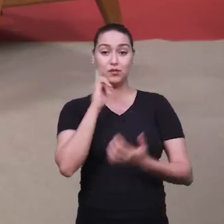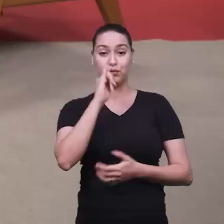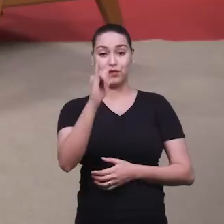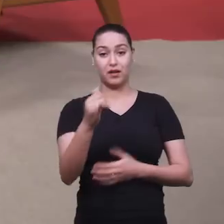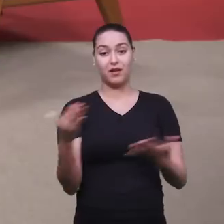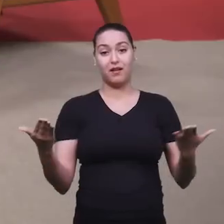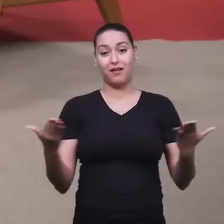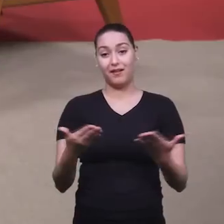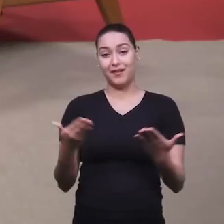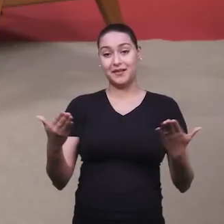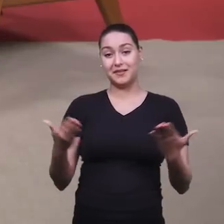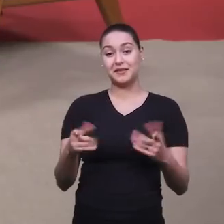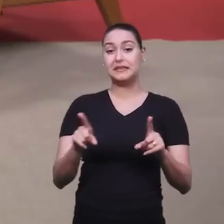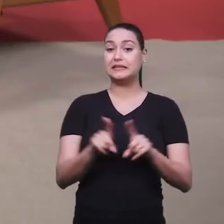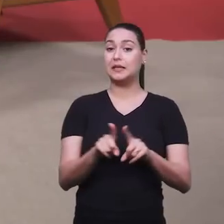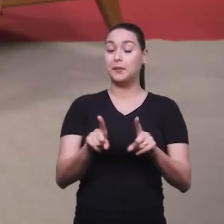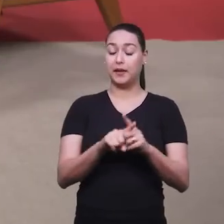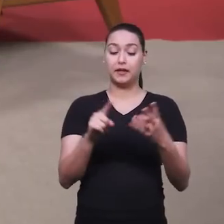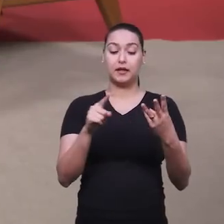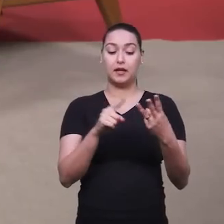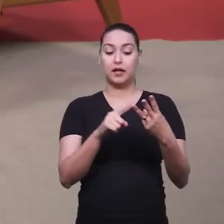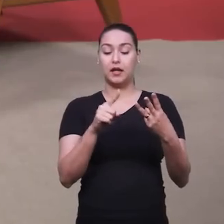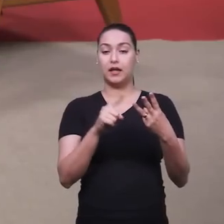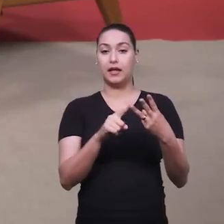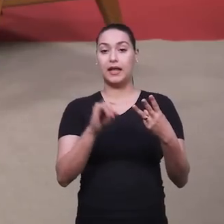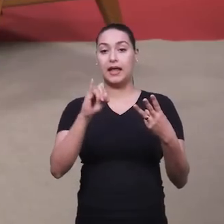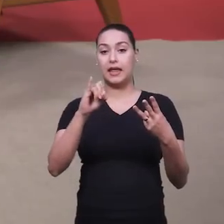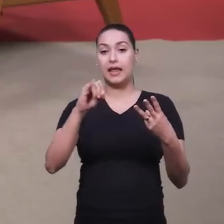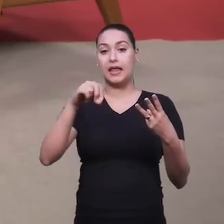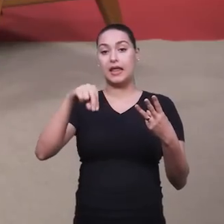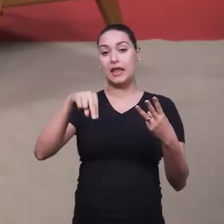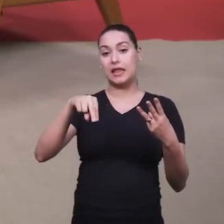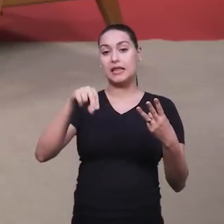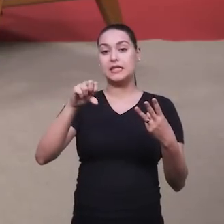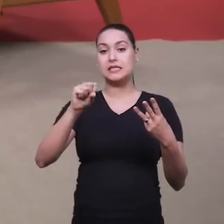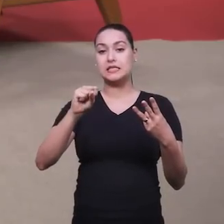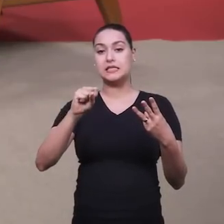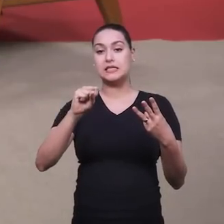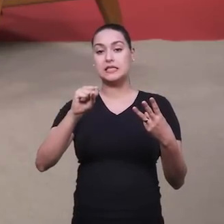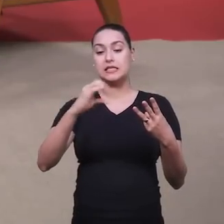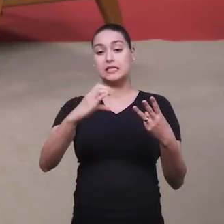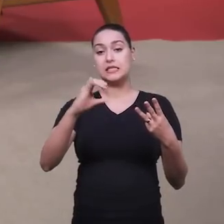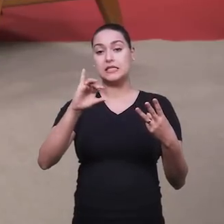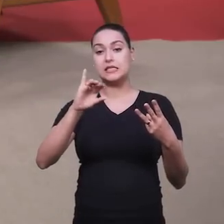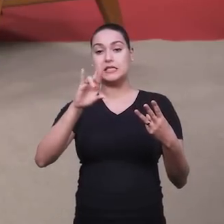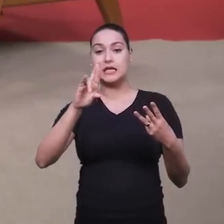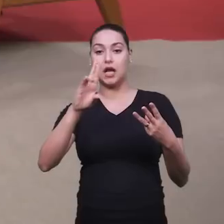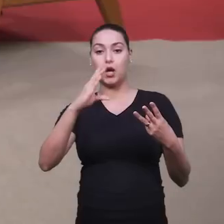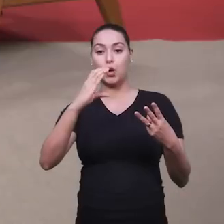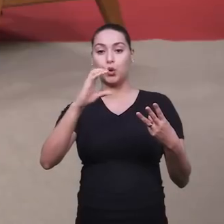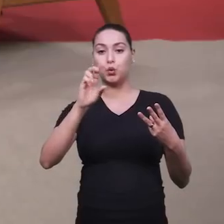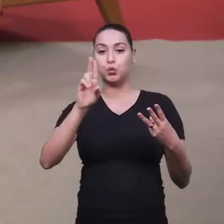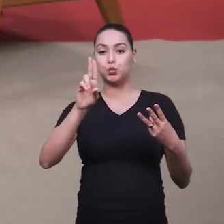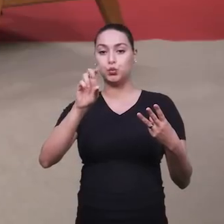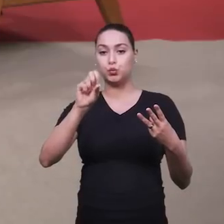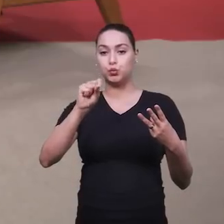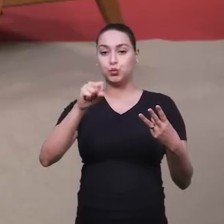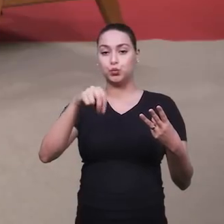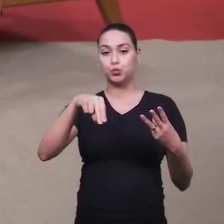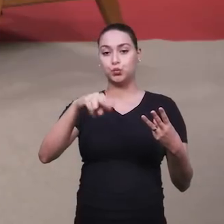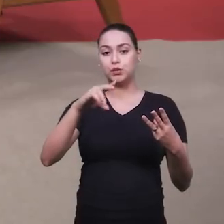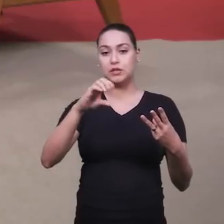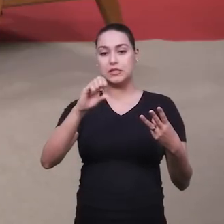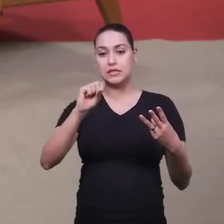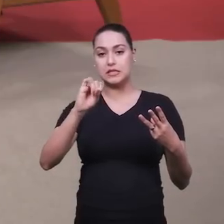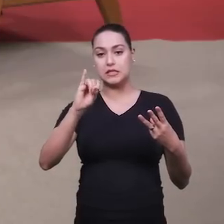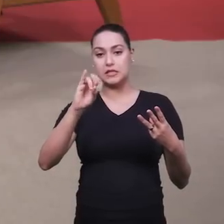contexto que vocês falaram agora, nós temos ainda o incircunciso, ou seja, essas situações